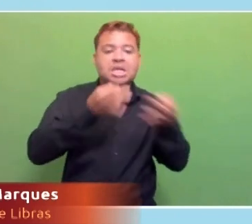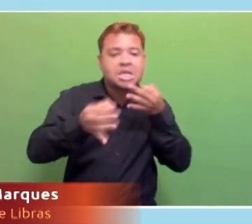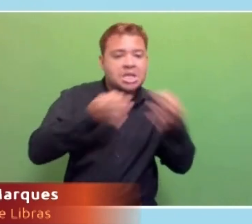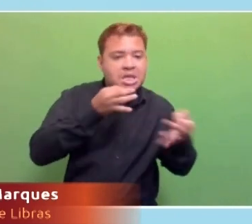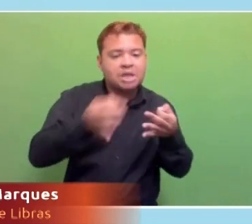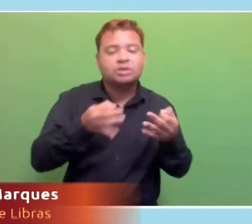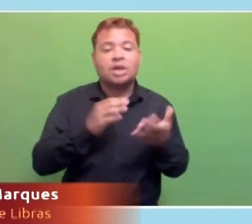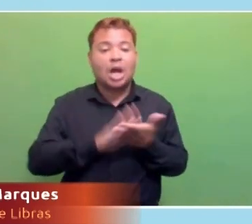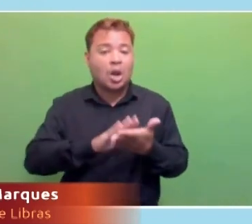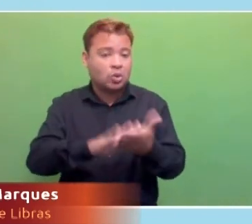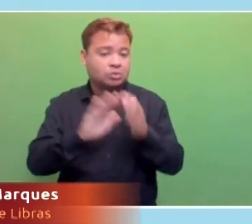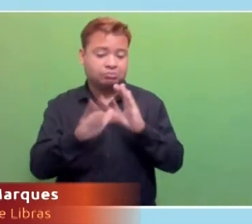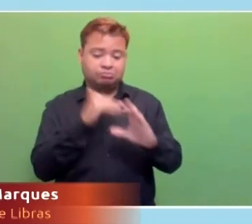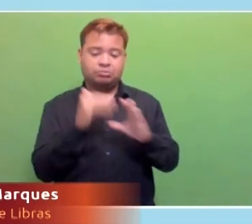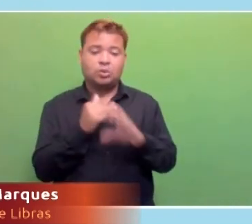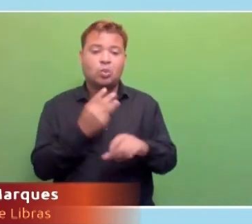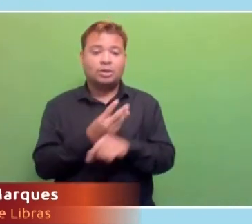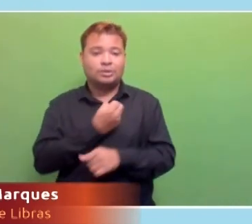O número é o